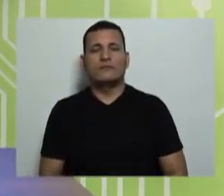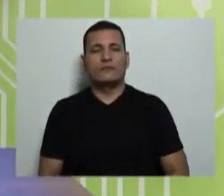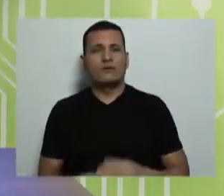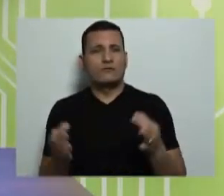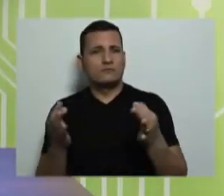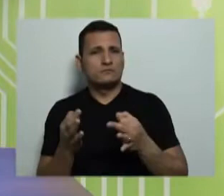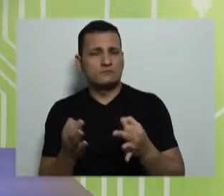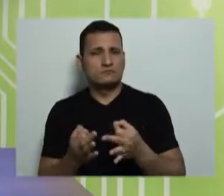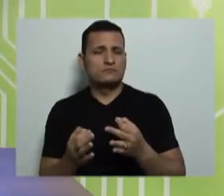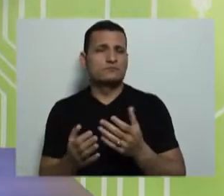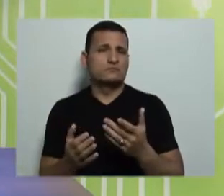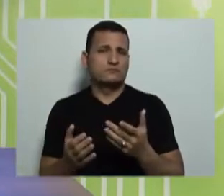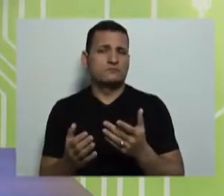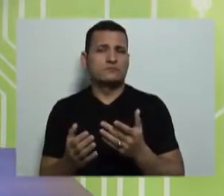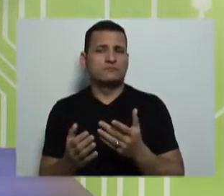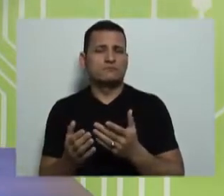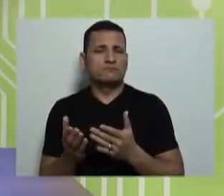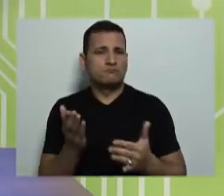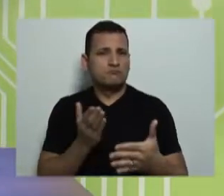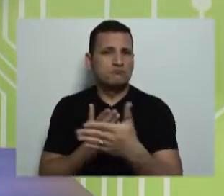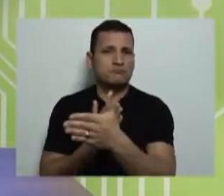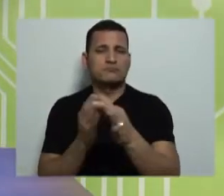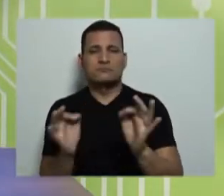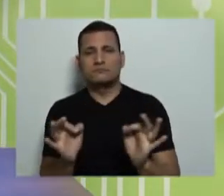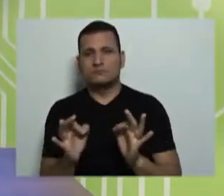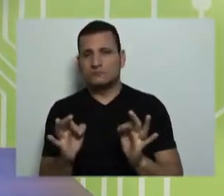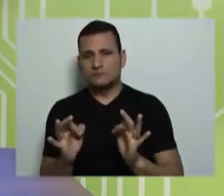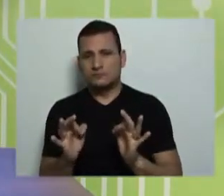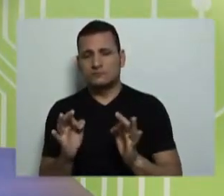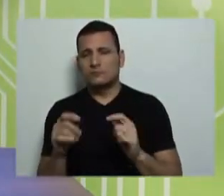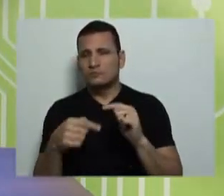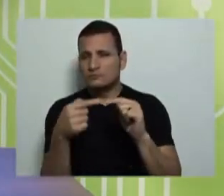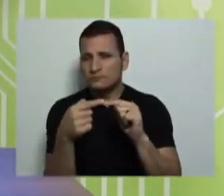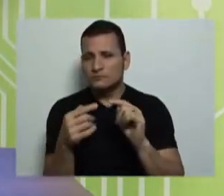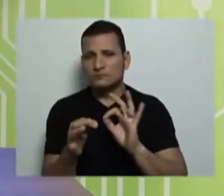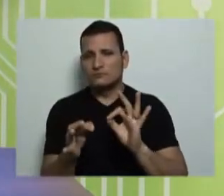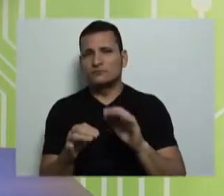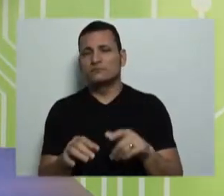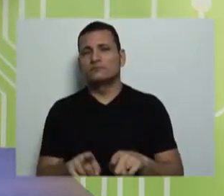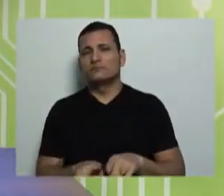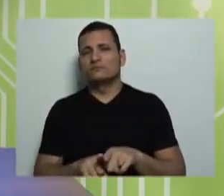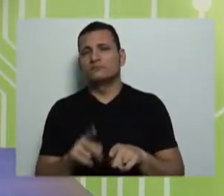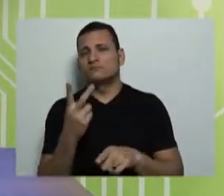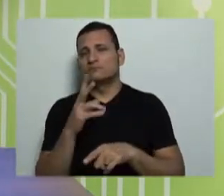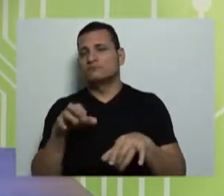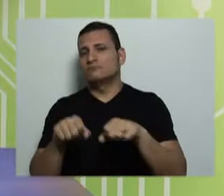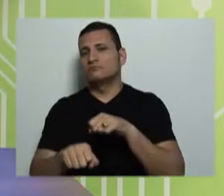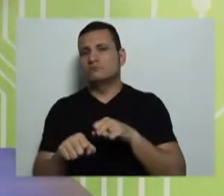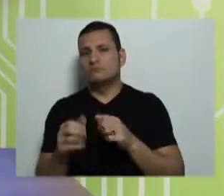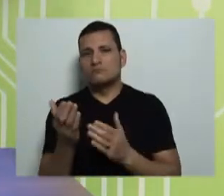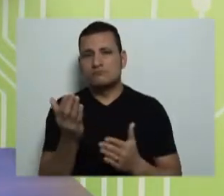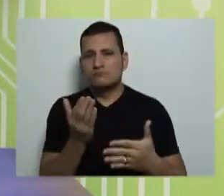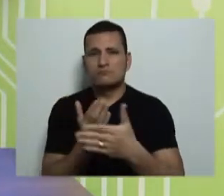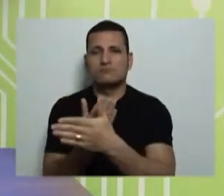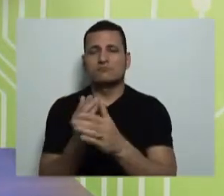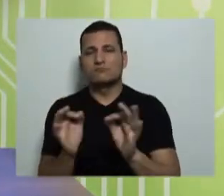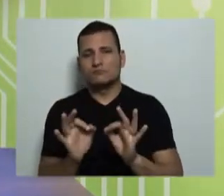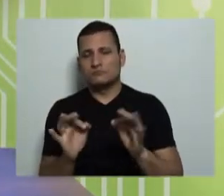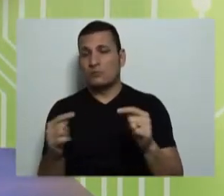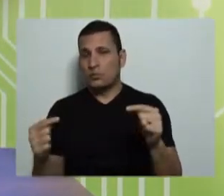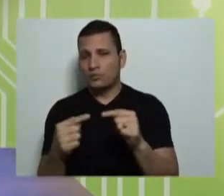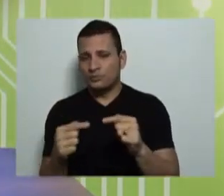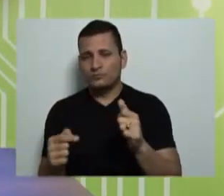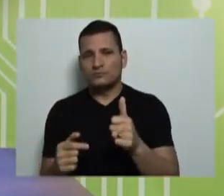não desvie nem de finalidade, não haja desvio nem de finalidade, tampouco de sua formação. Vamos prosseguir aqui nas nossas definições,